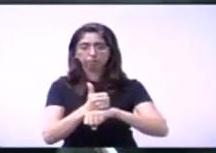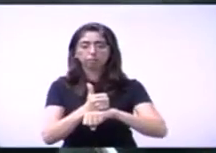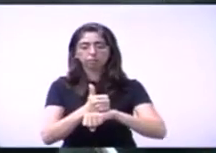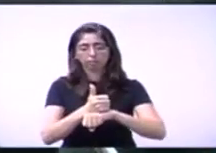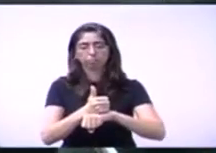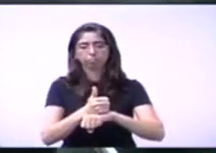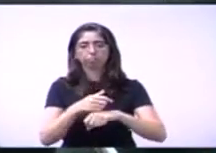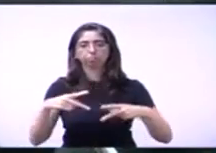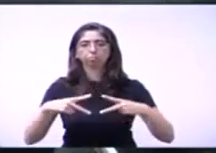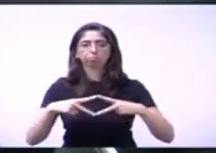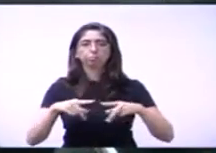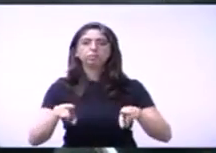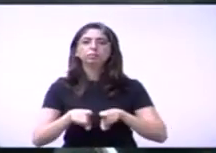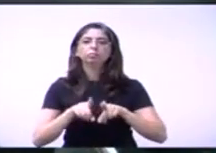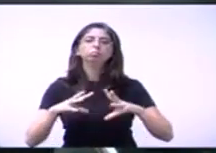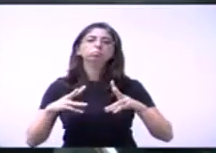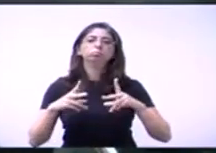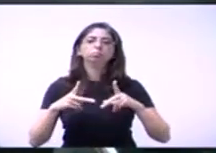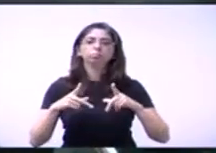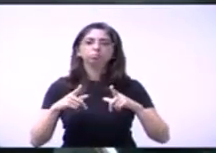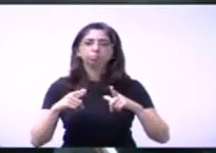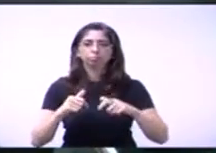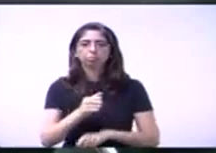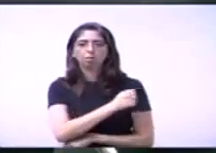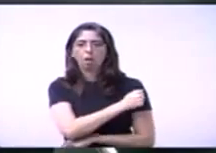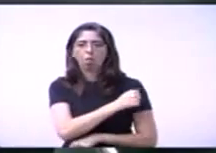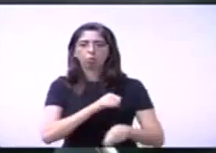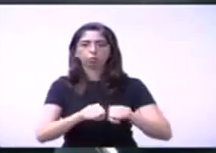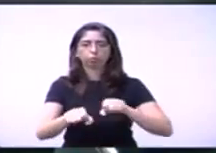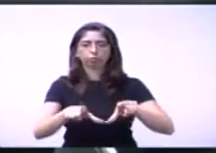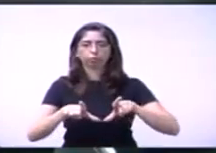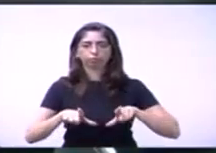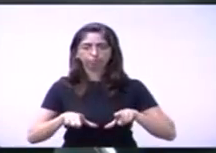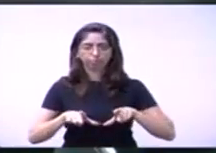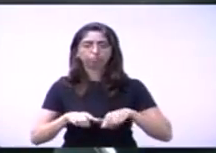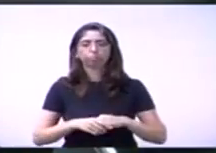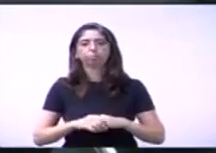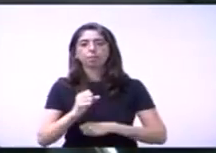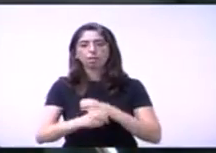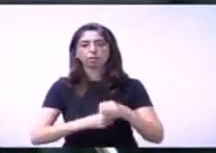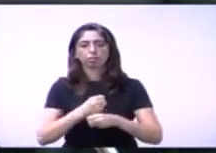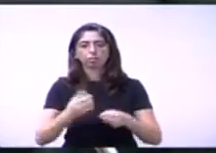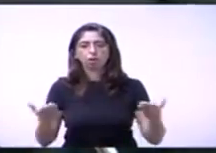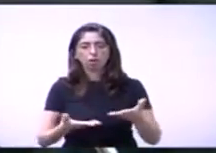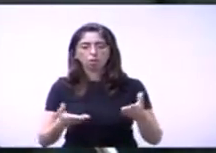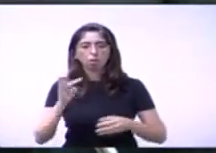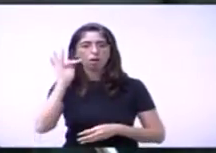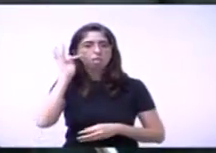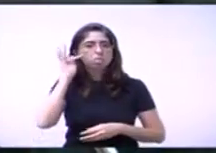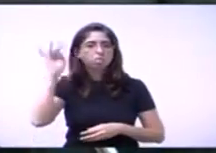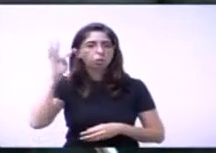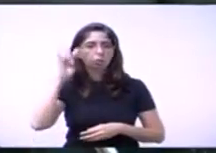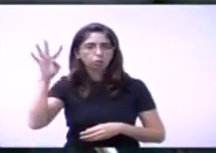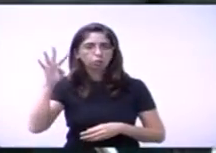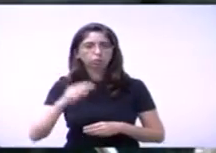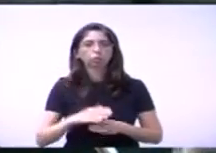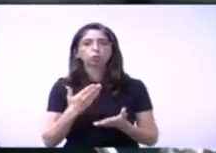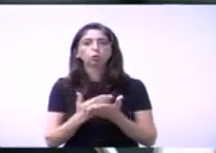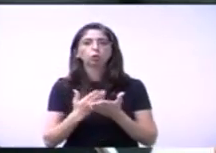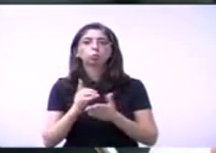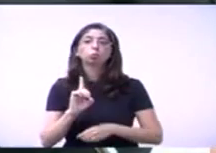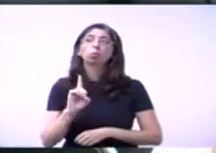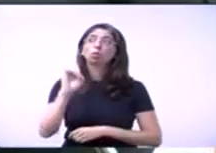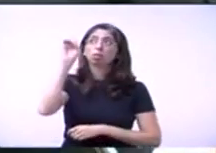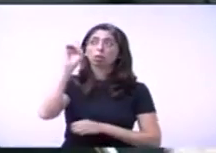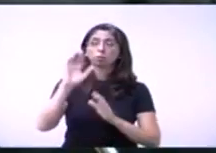os formandos de 2016 em bacharel em teologia.